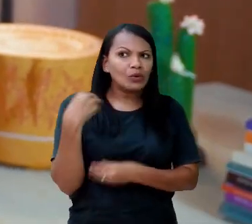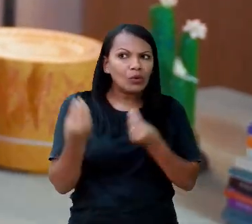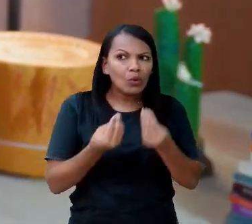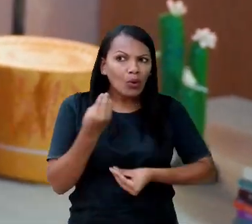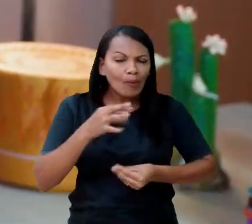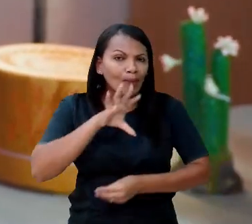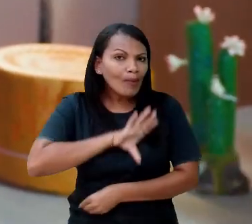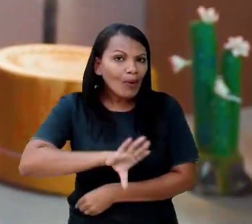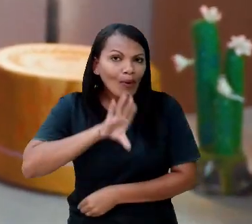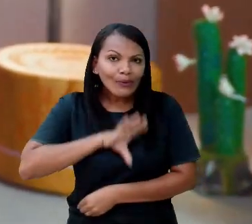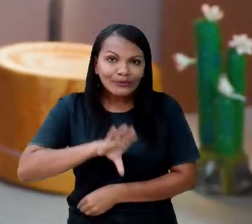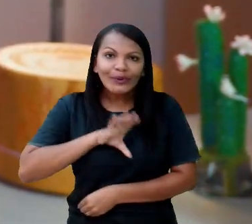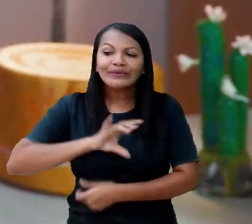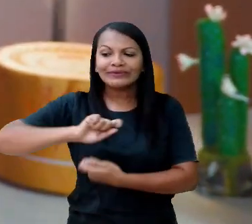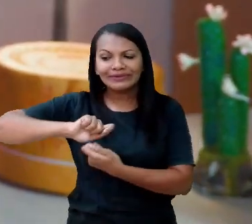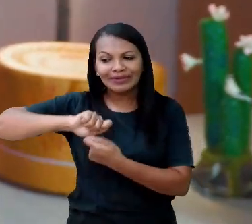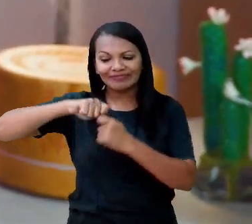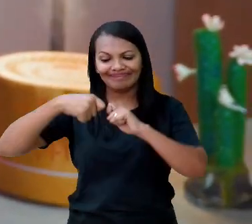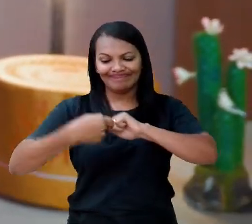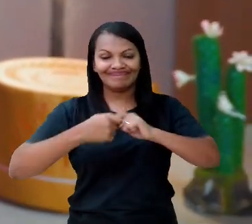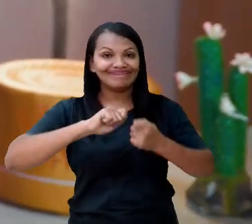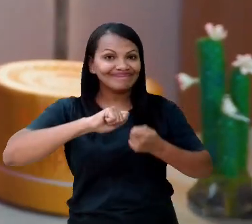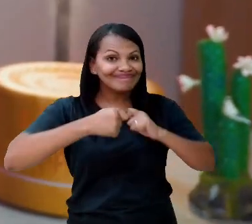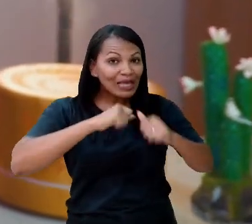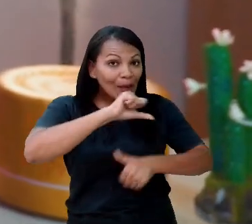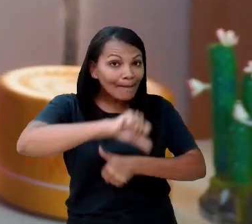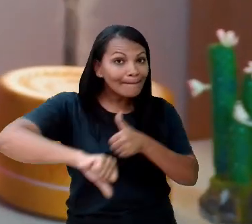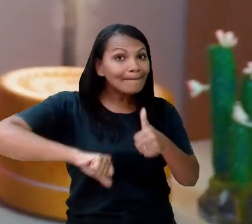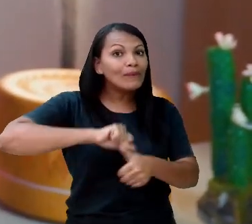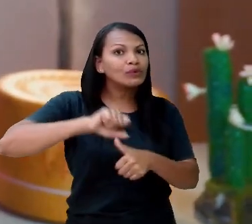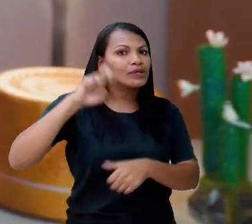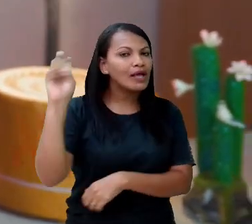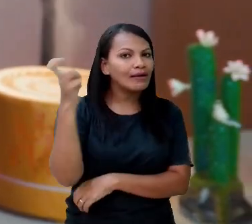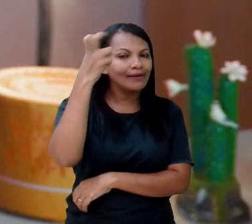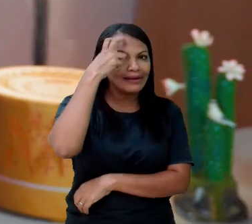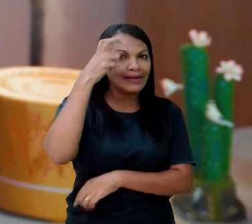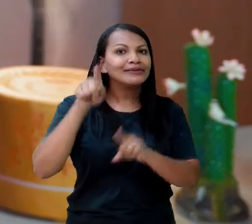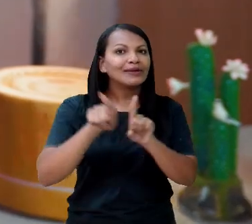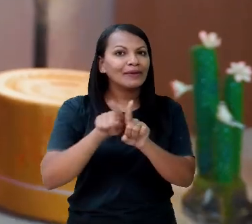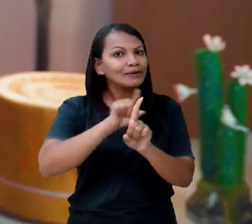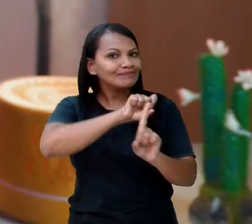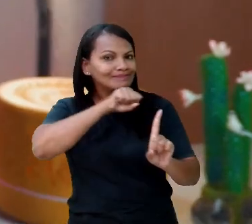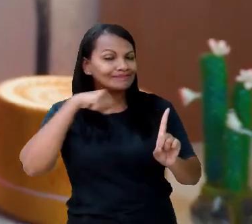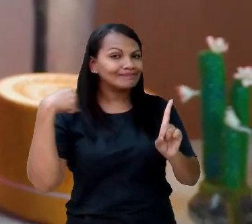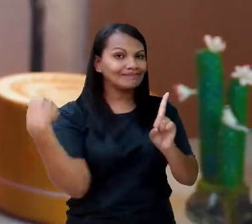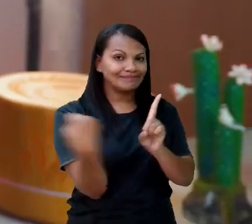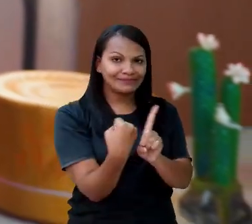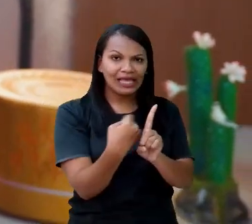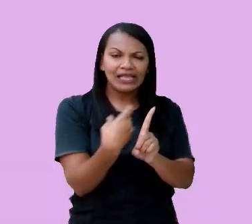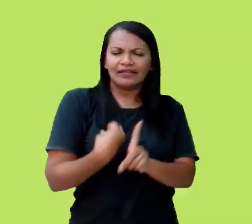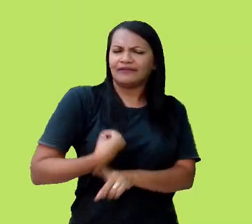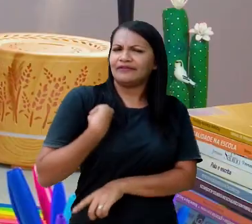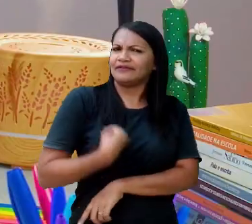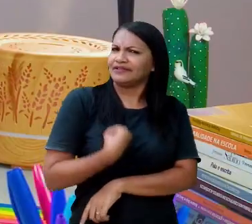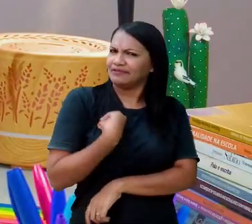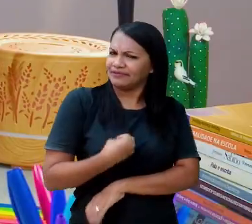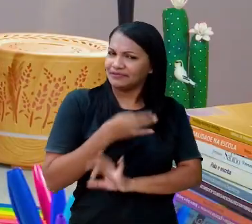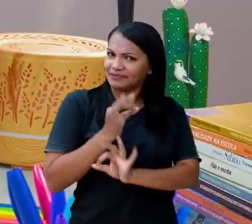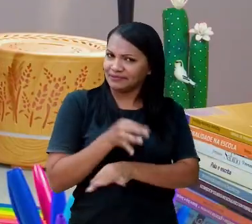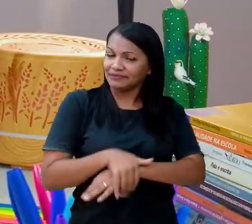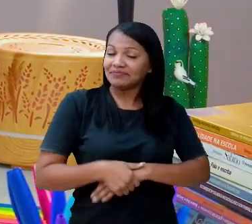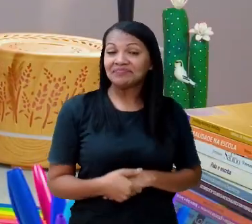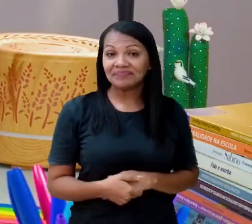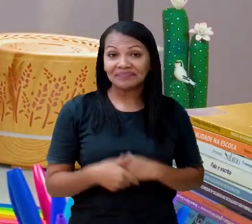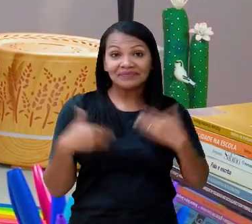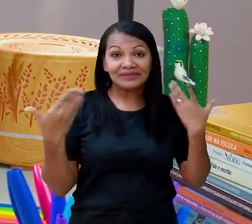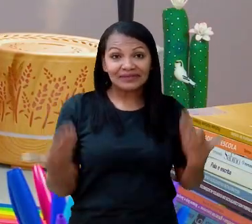portuguesa se adapta às mudanças culturais e sociais. Ela é viva. É